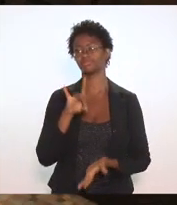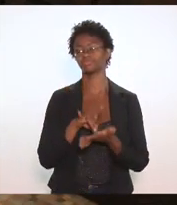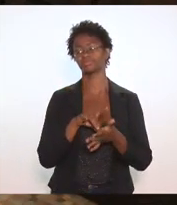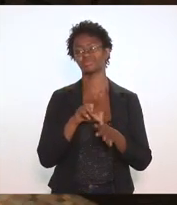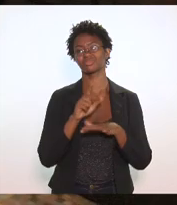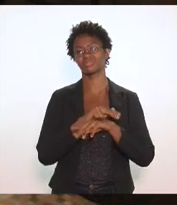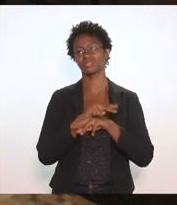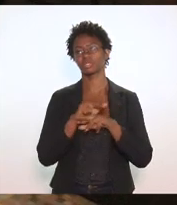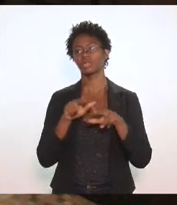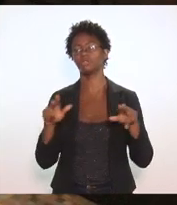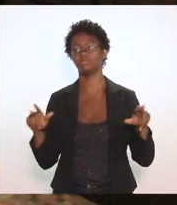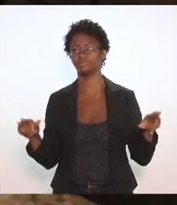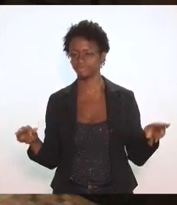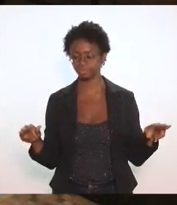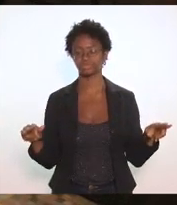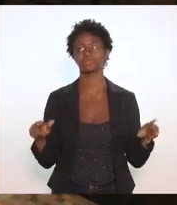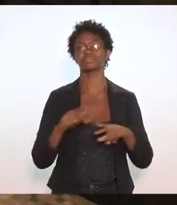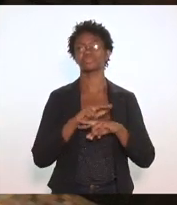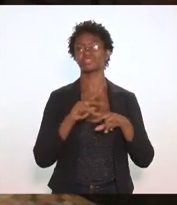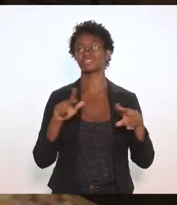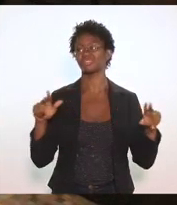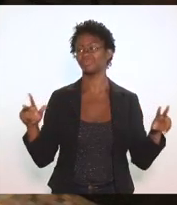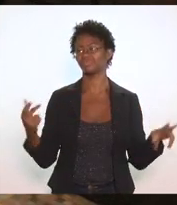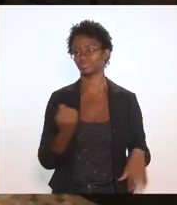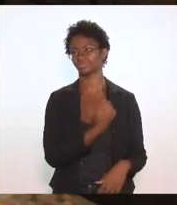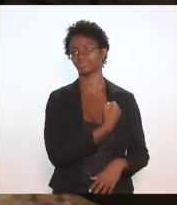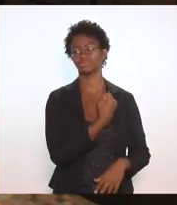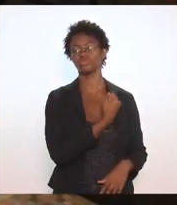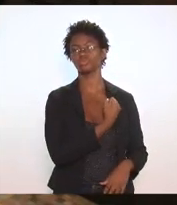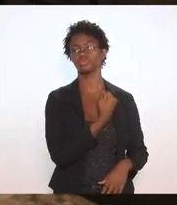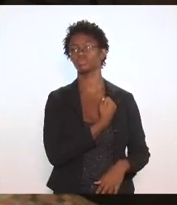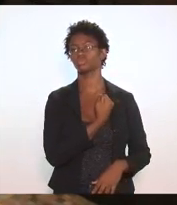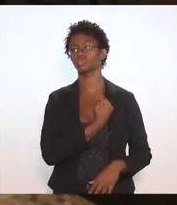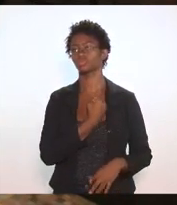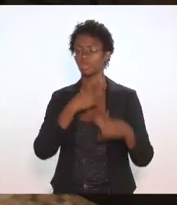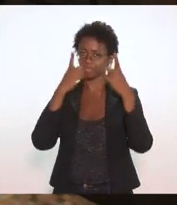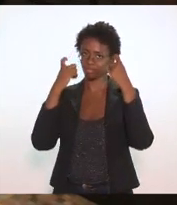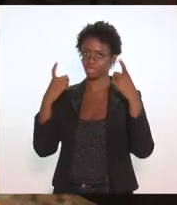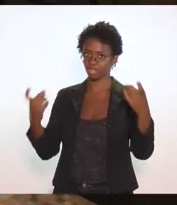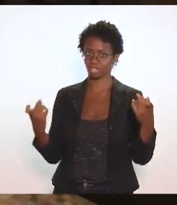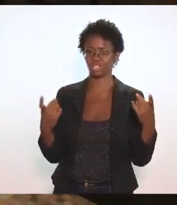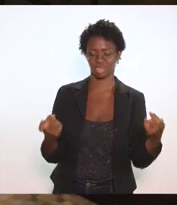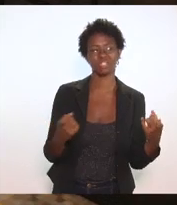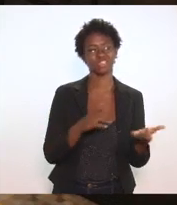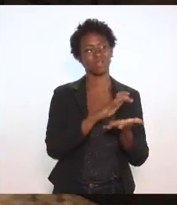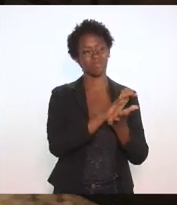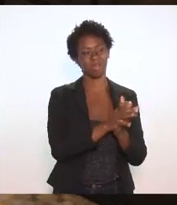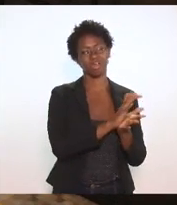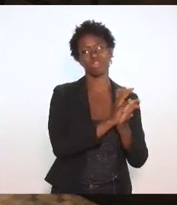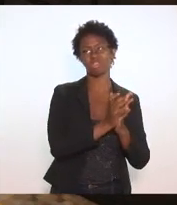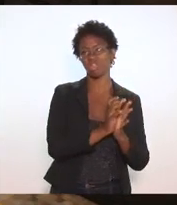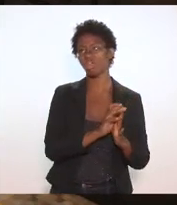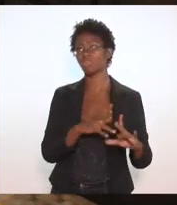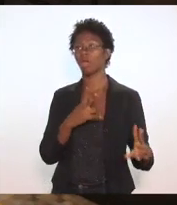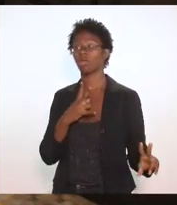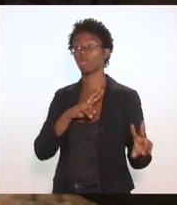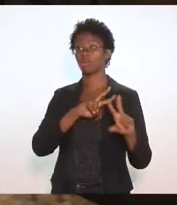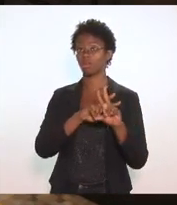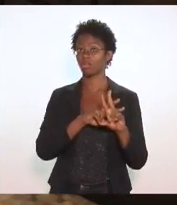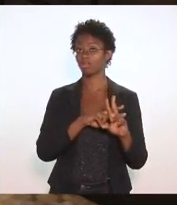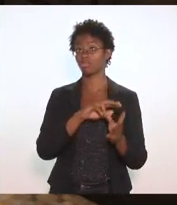inúmeras situações, os inúmeros casos de violência, constrangimento, agressão, crime de